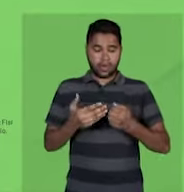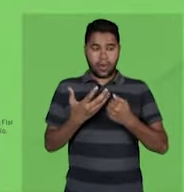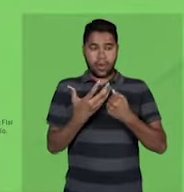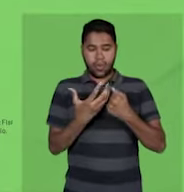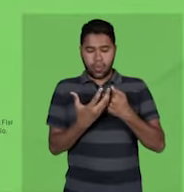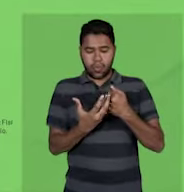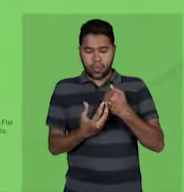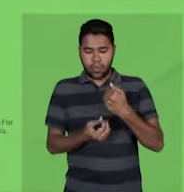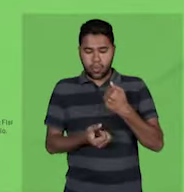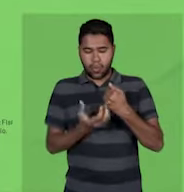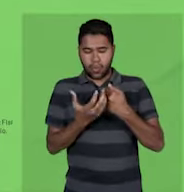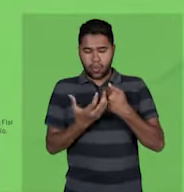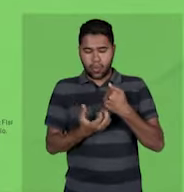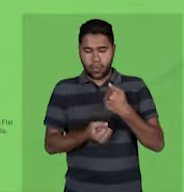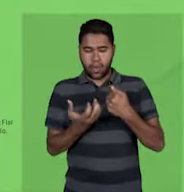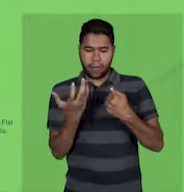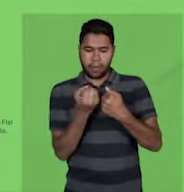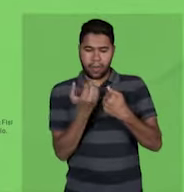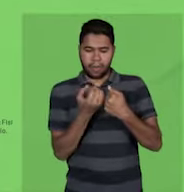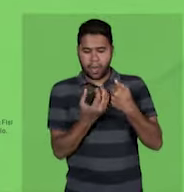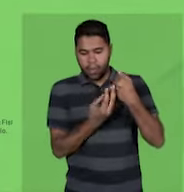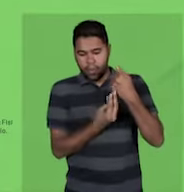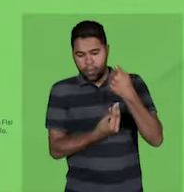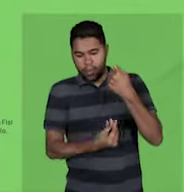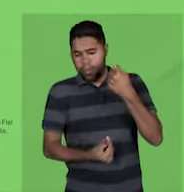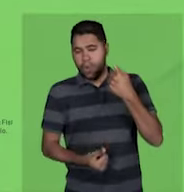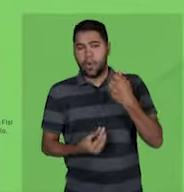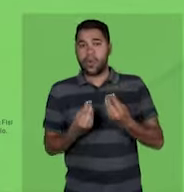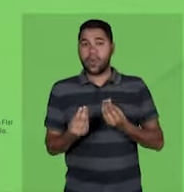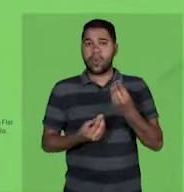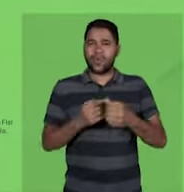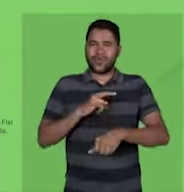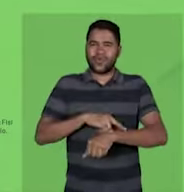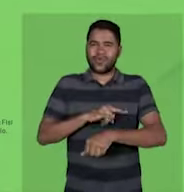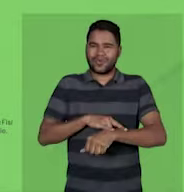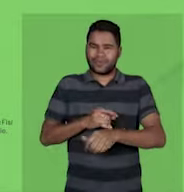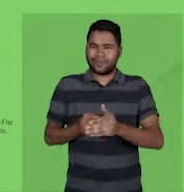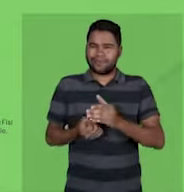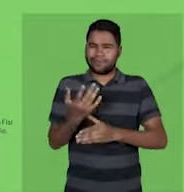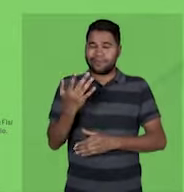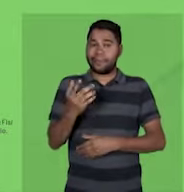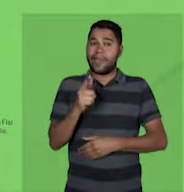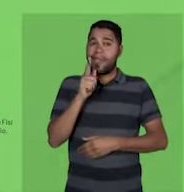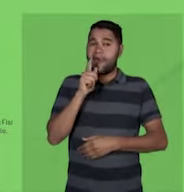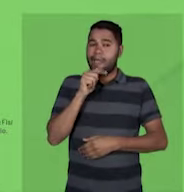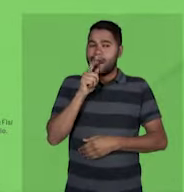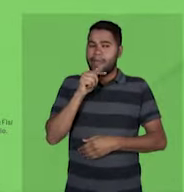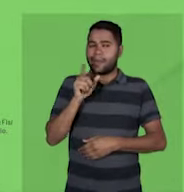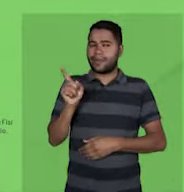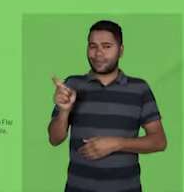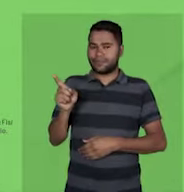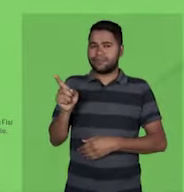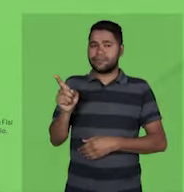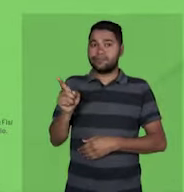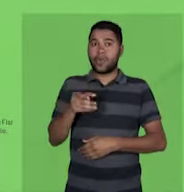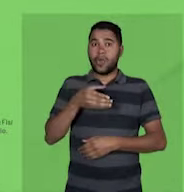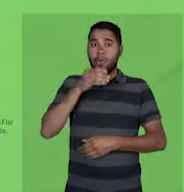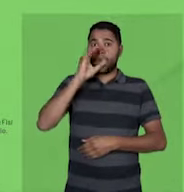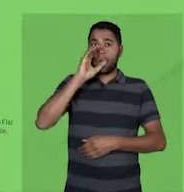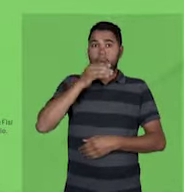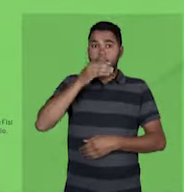a formação da urina propriamente dita. Então é o seguinte, a água que eu falei para vocês, né, a hidratação, ela